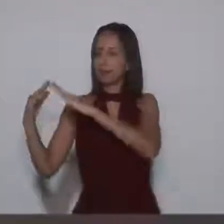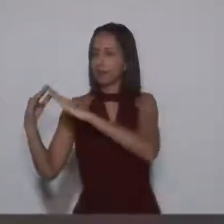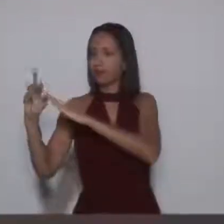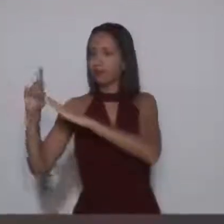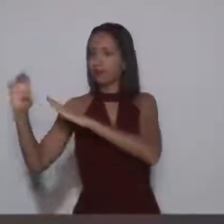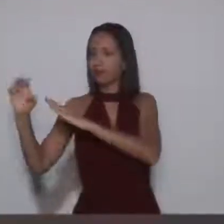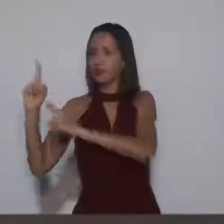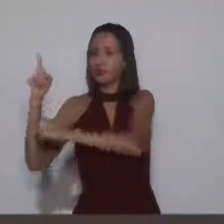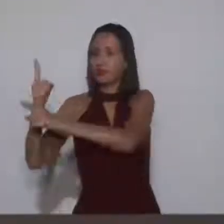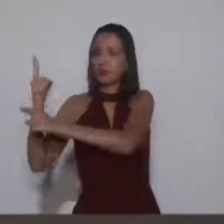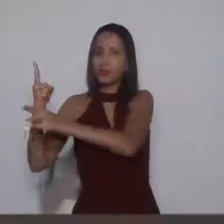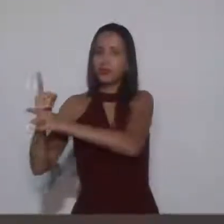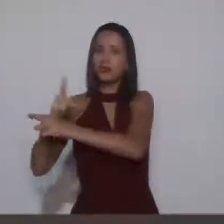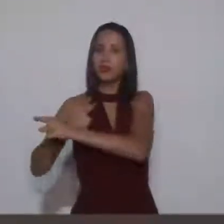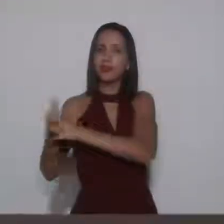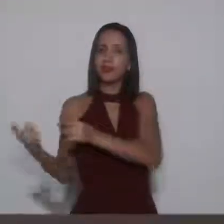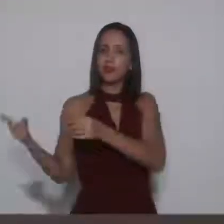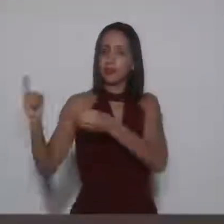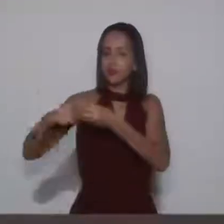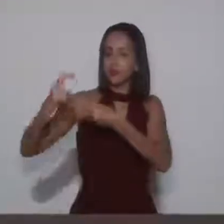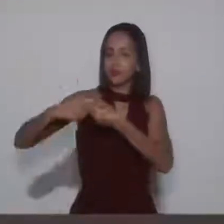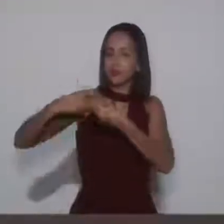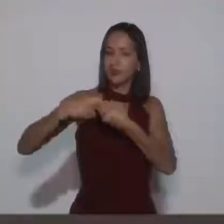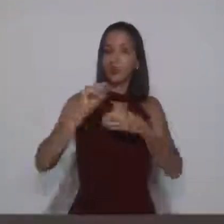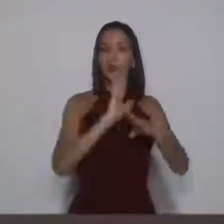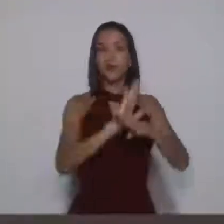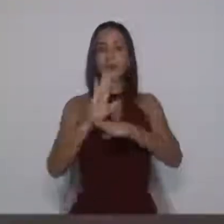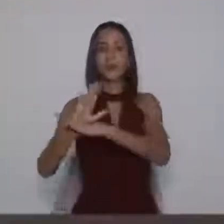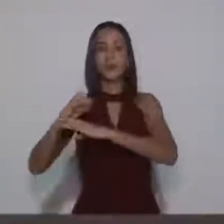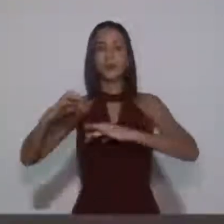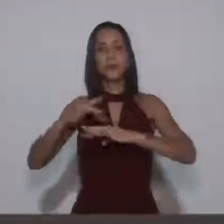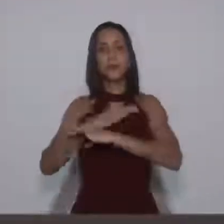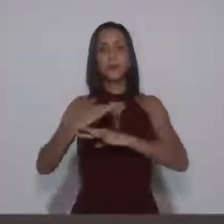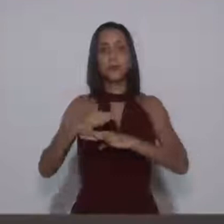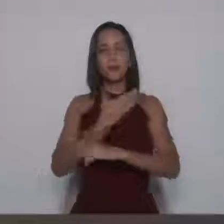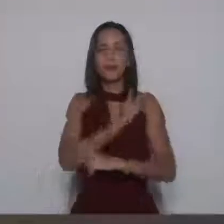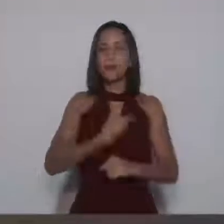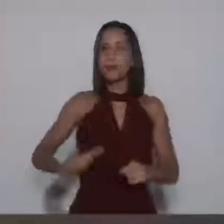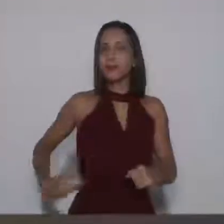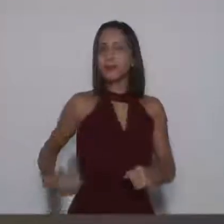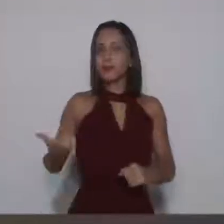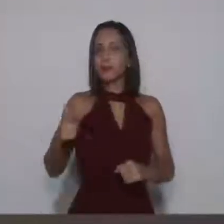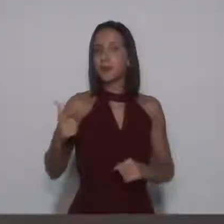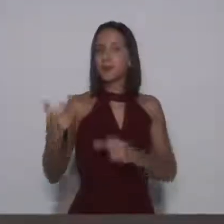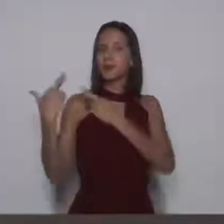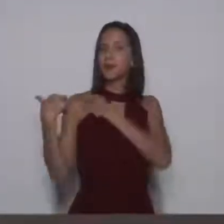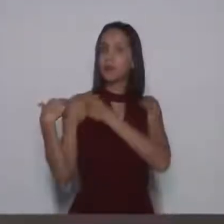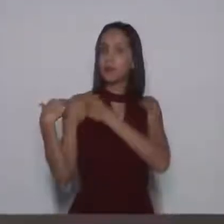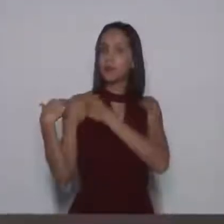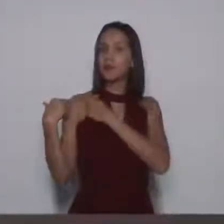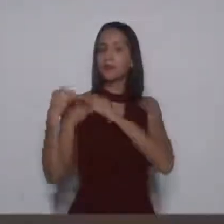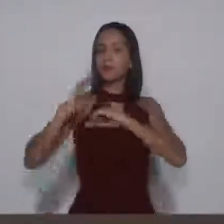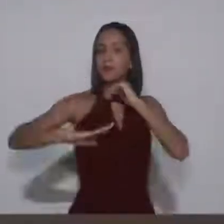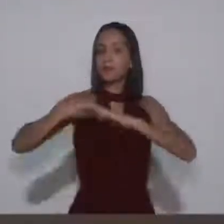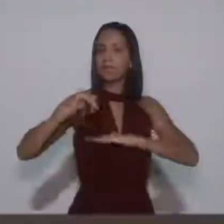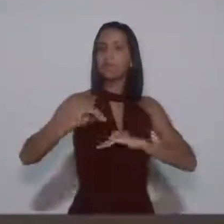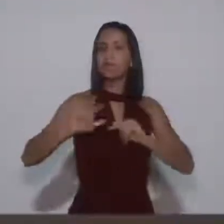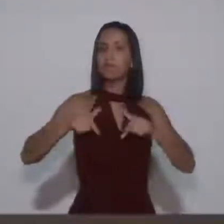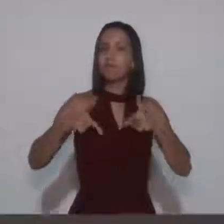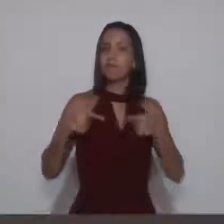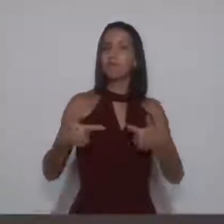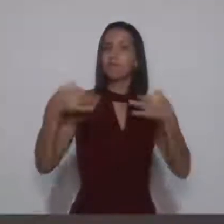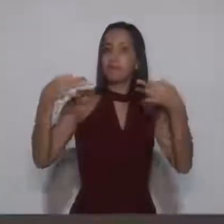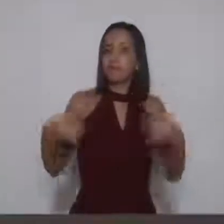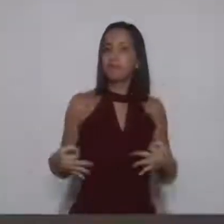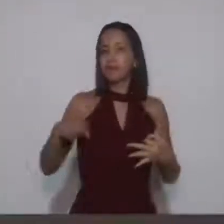Selando Parcerias, que traz para o benefício da cidade aquilo que o poder público não se compromete, porque não consegue fazer, então é justo que